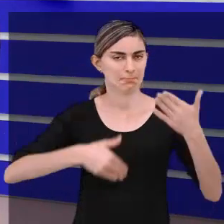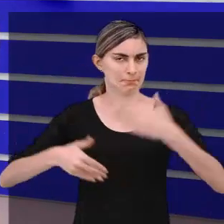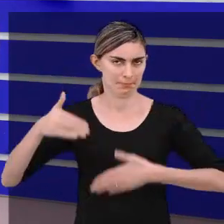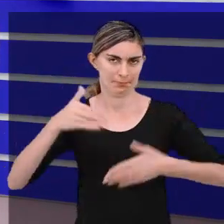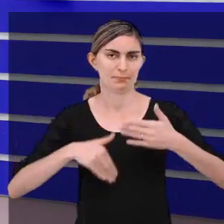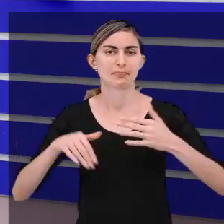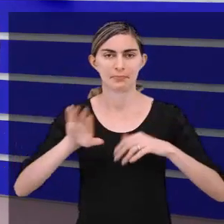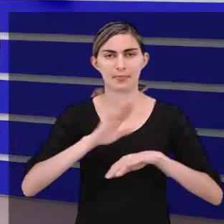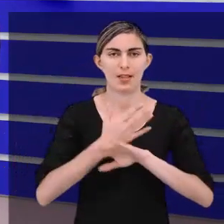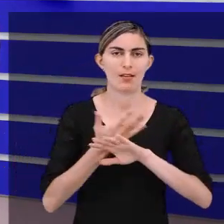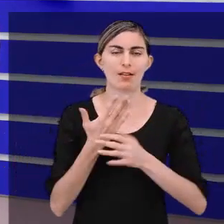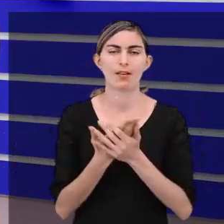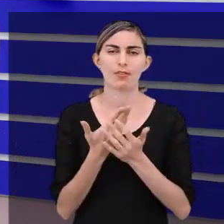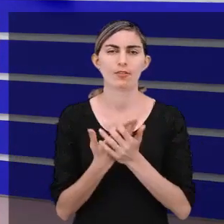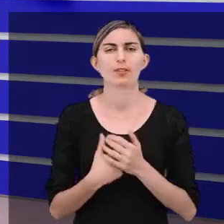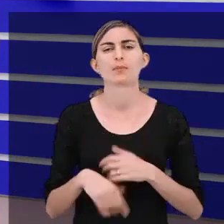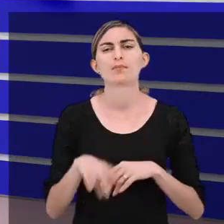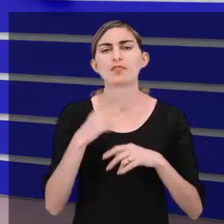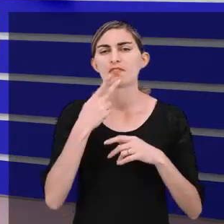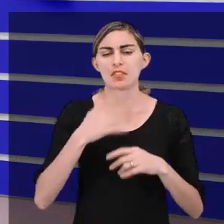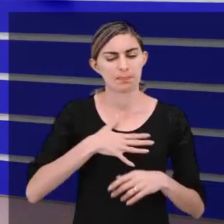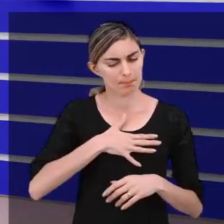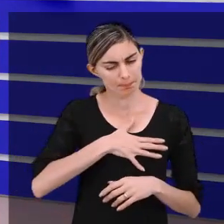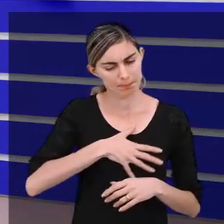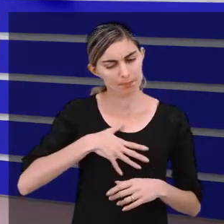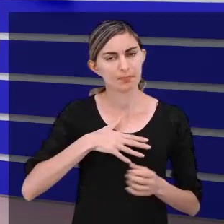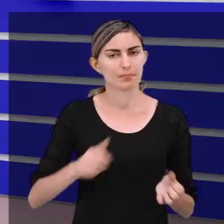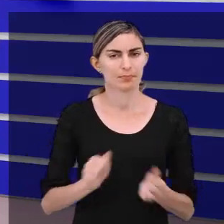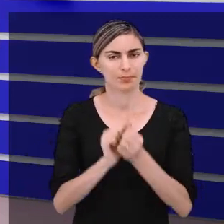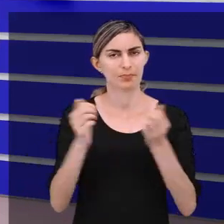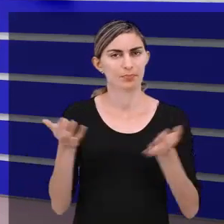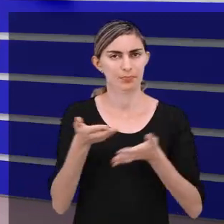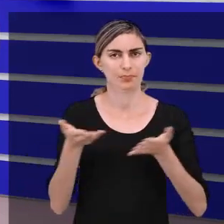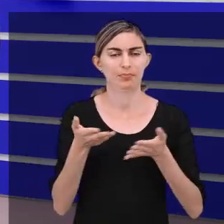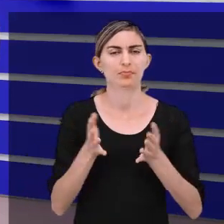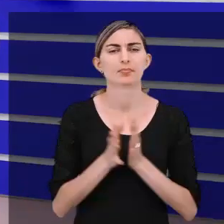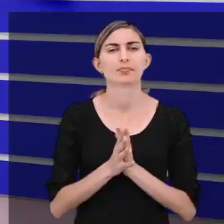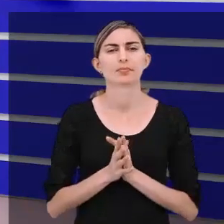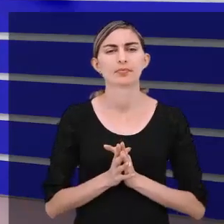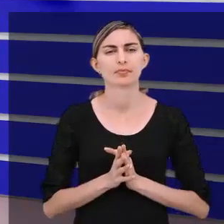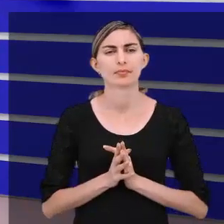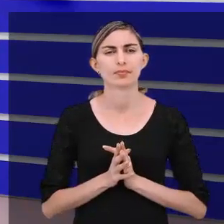participação na nossa aula e dizer que é um imenso prazer tê-la conosco neste momento.